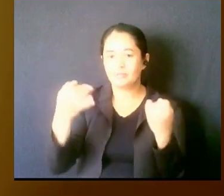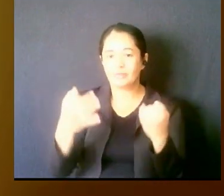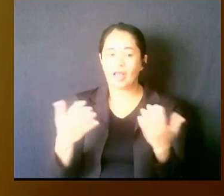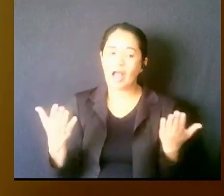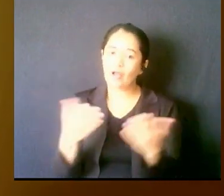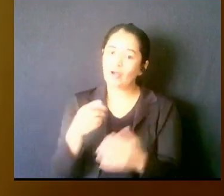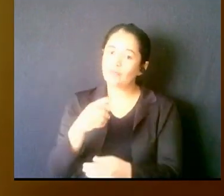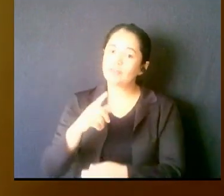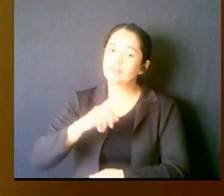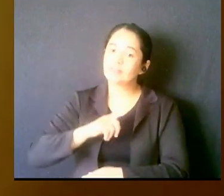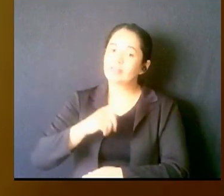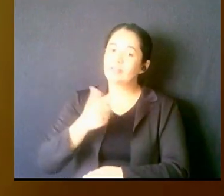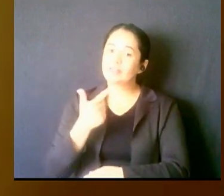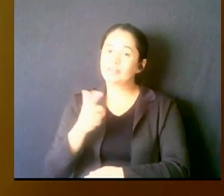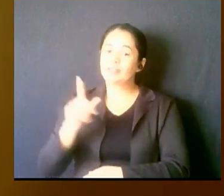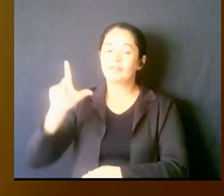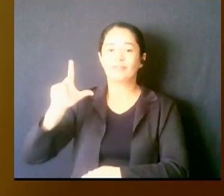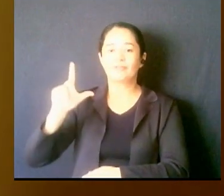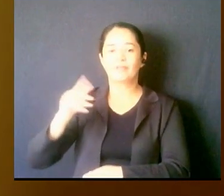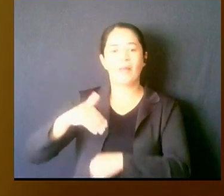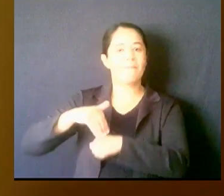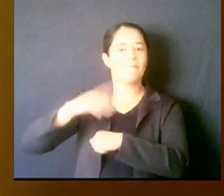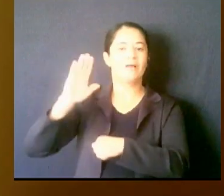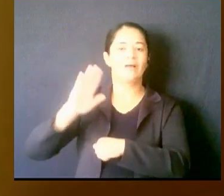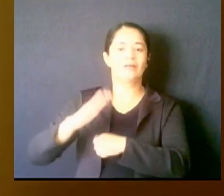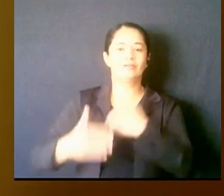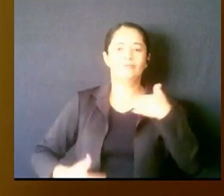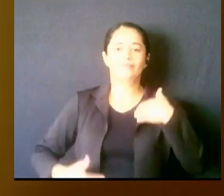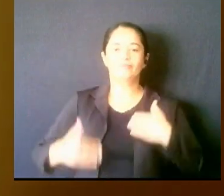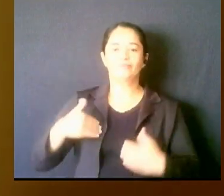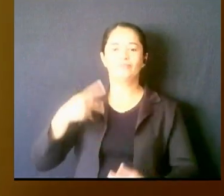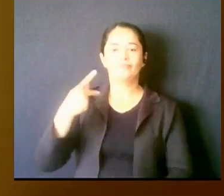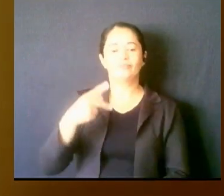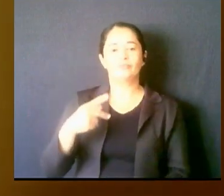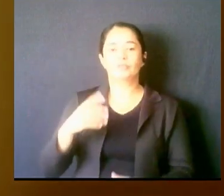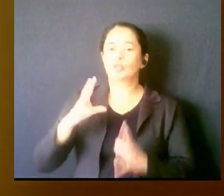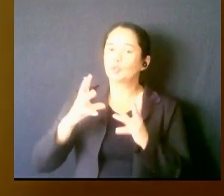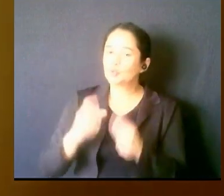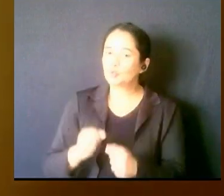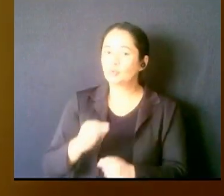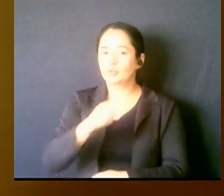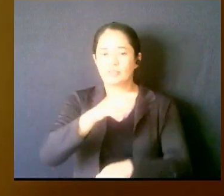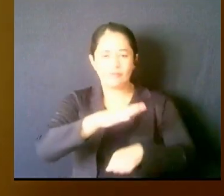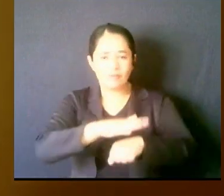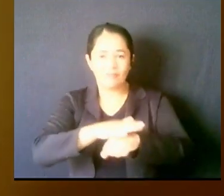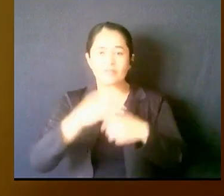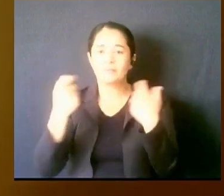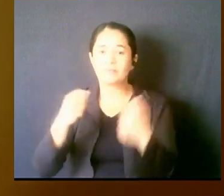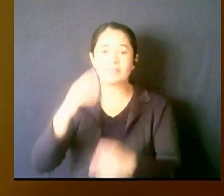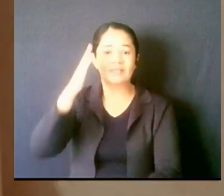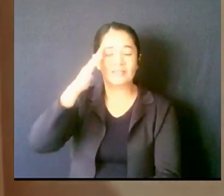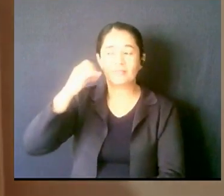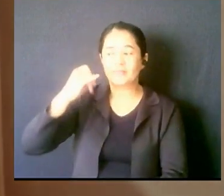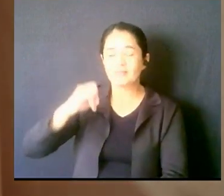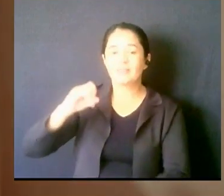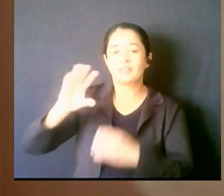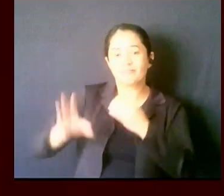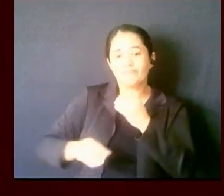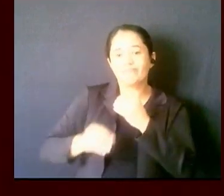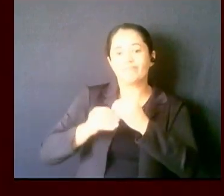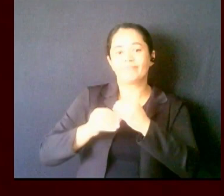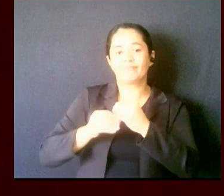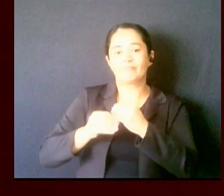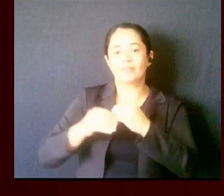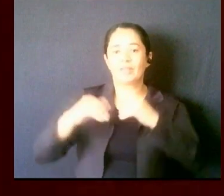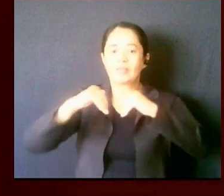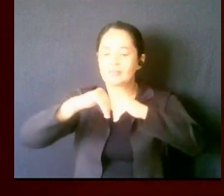É literalmente isso. Tudo que você vai fazer tem que incluir, tem que ver se dá para incluir. Nada dá para fazer separado. A gravidez